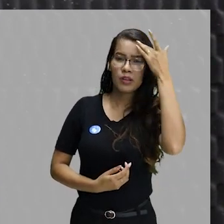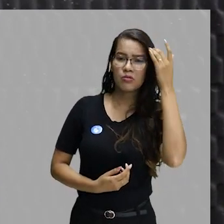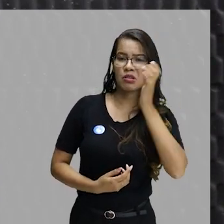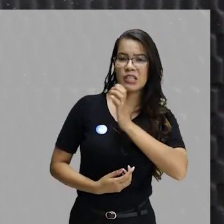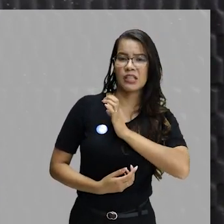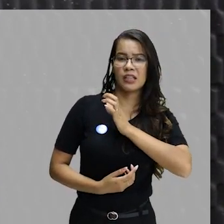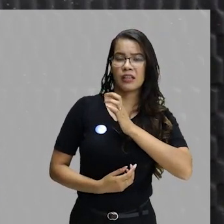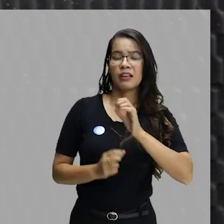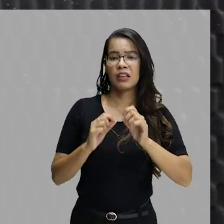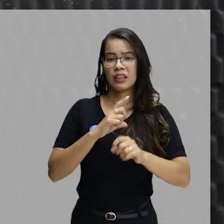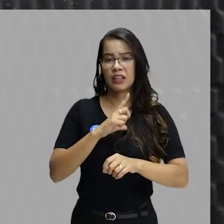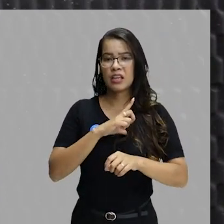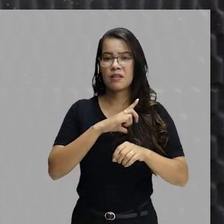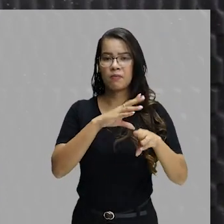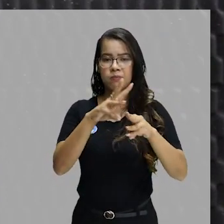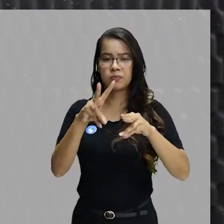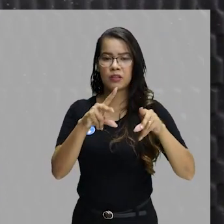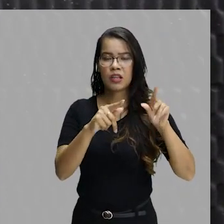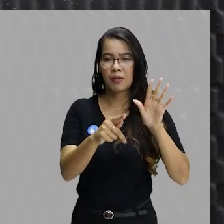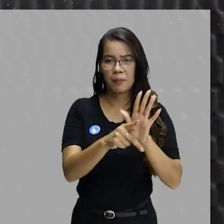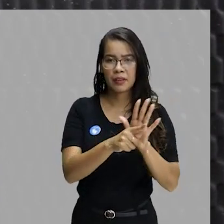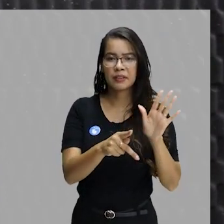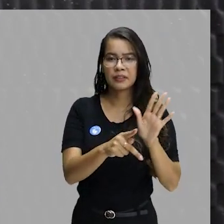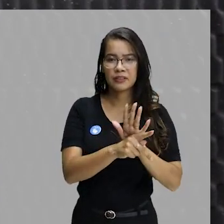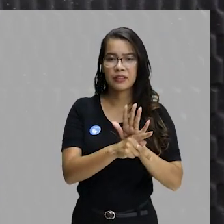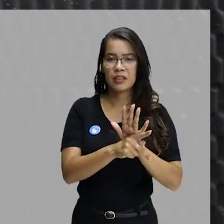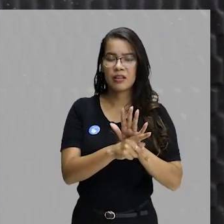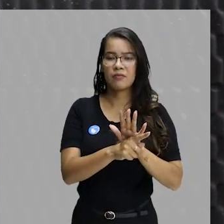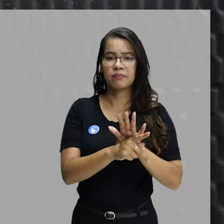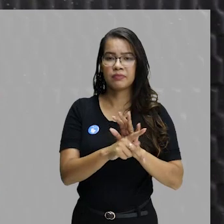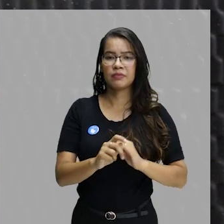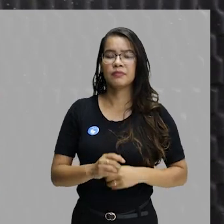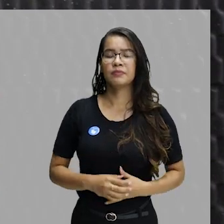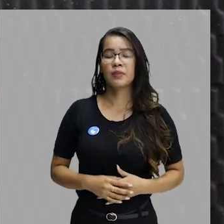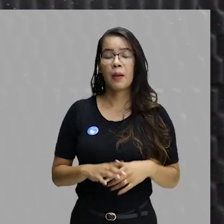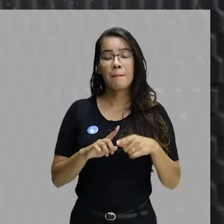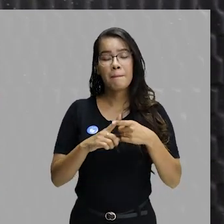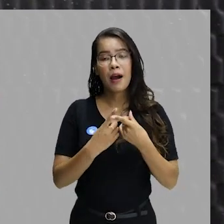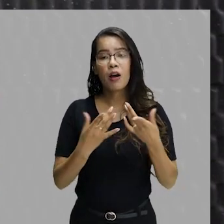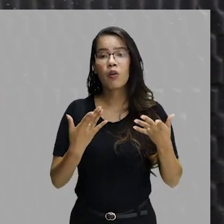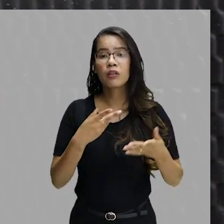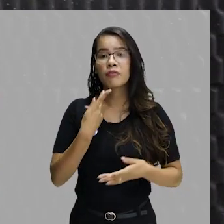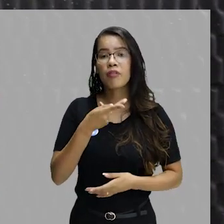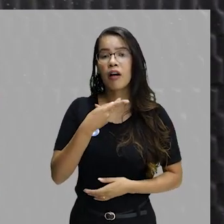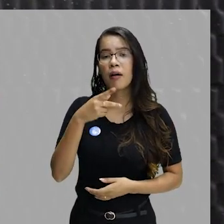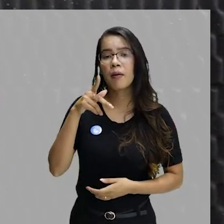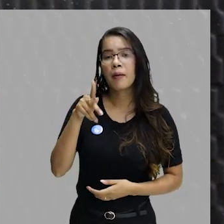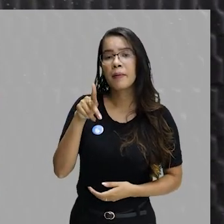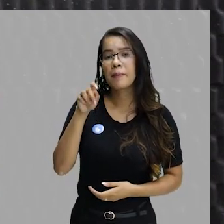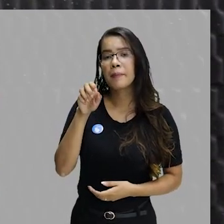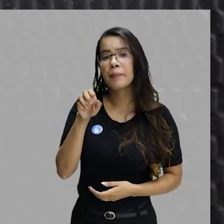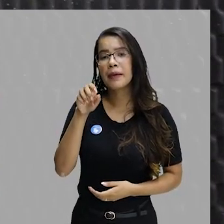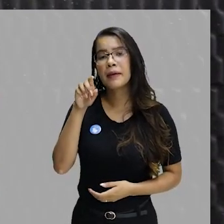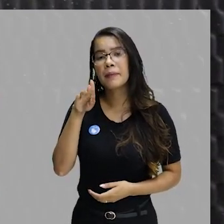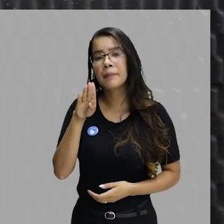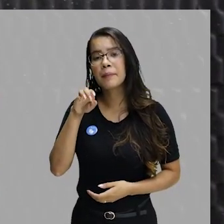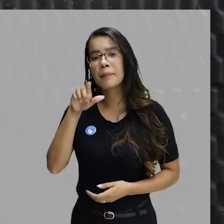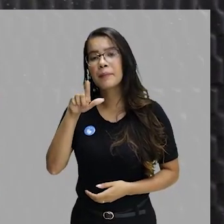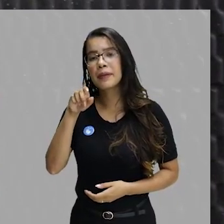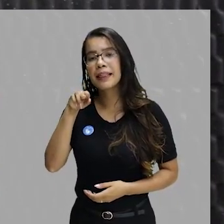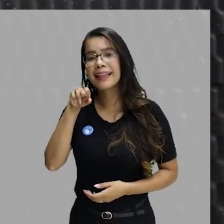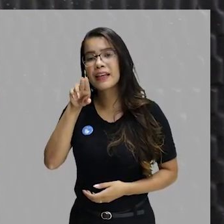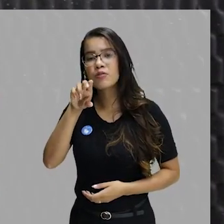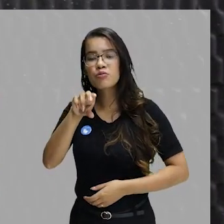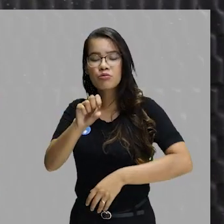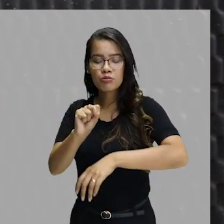controla evidentemente a propriedade rural. Quando você fala de plebeus, você fala de romanos, mas que não têm direitos